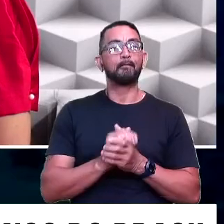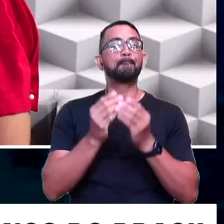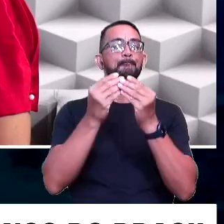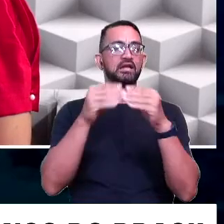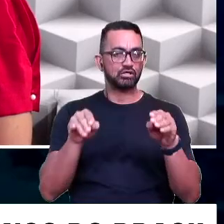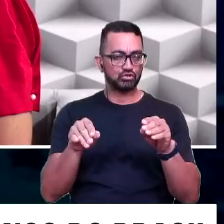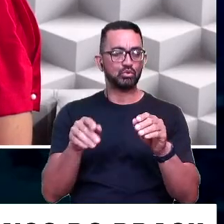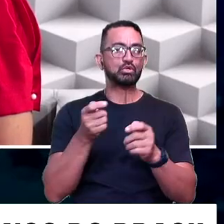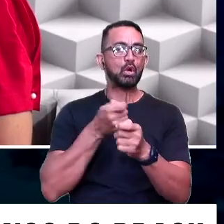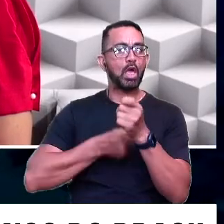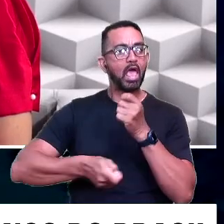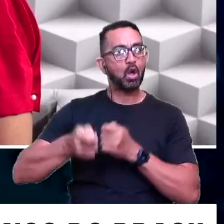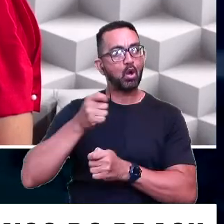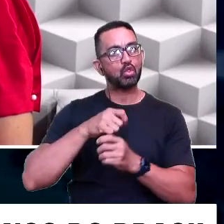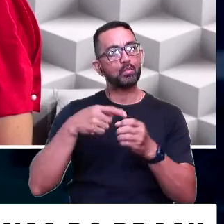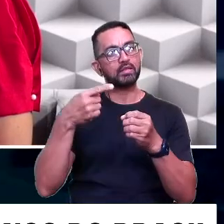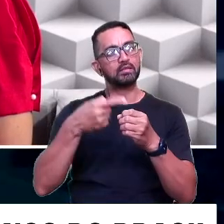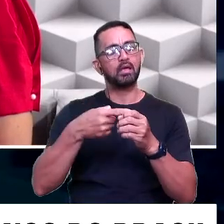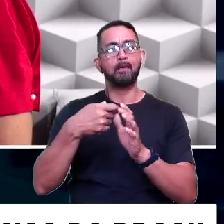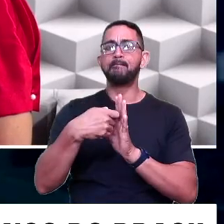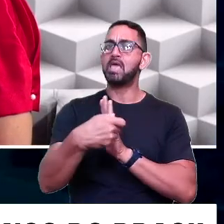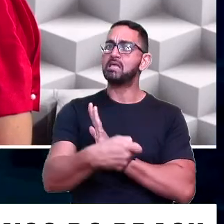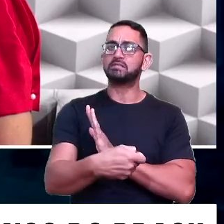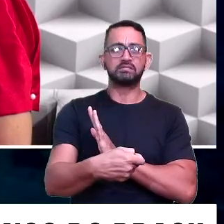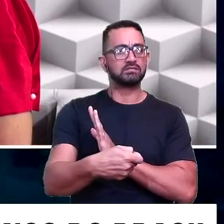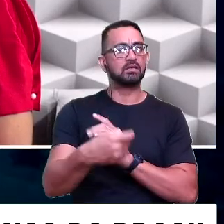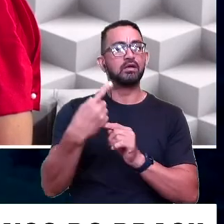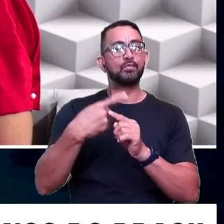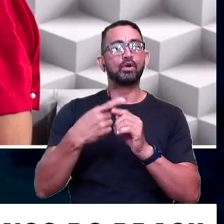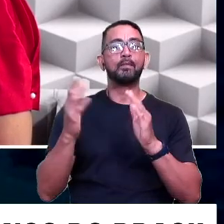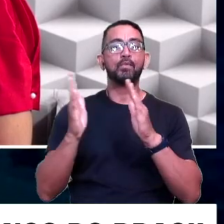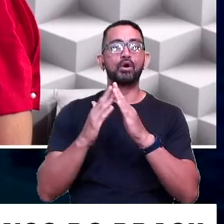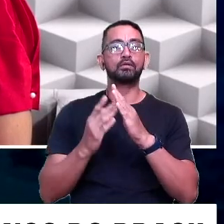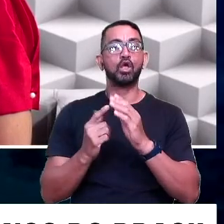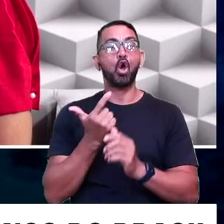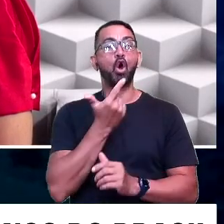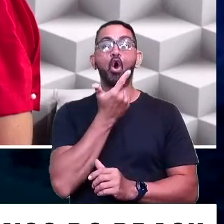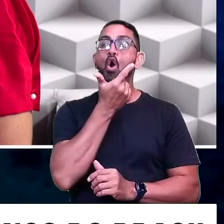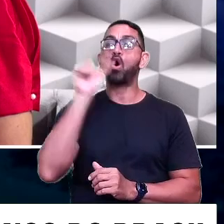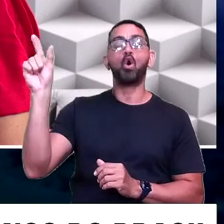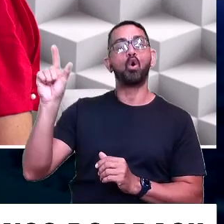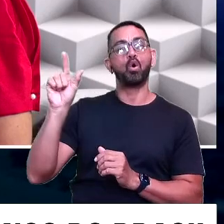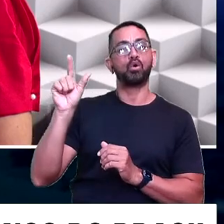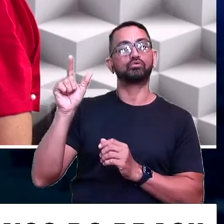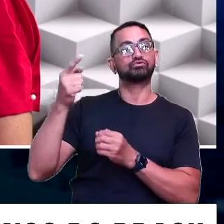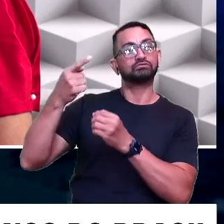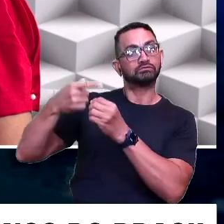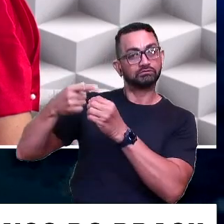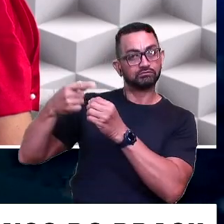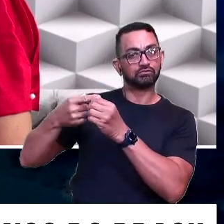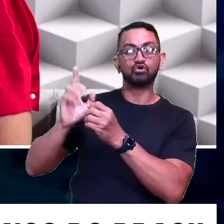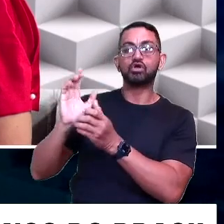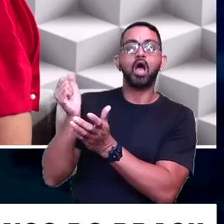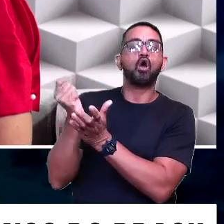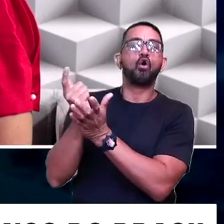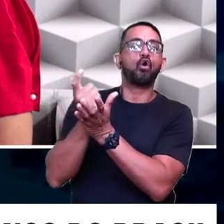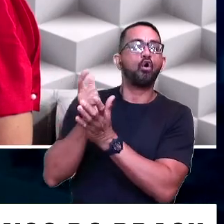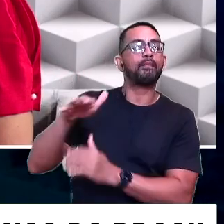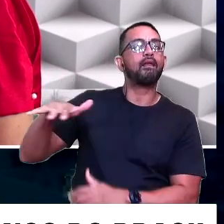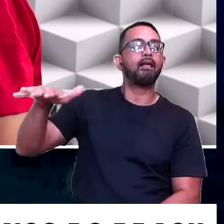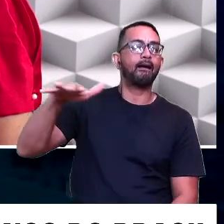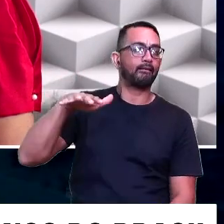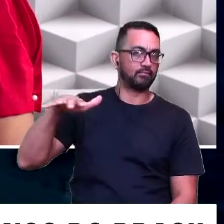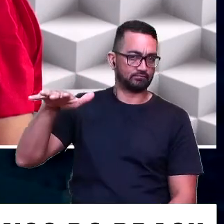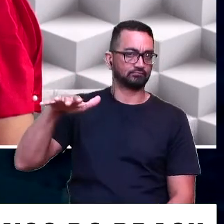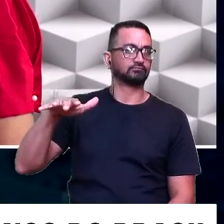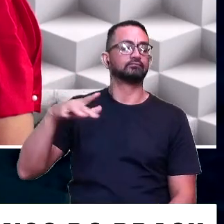novamente, prejudica a economia dessa cidade por meses e meses. Porque os moradores têm que ir para outro município sacar dinheiro e já fazem as